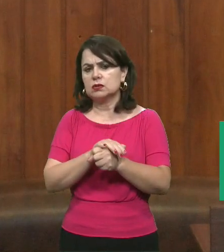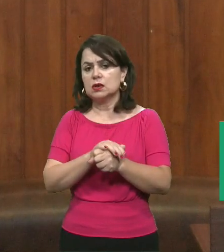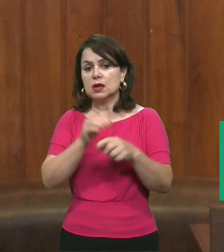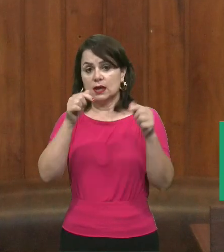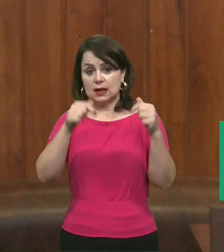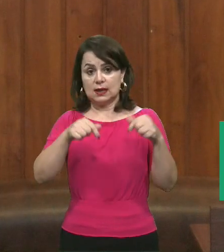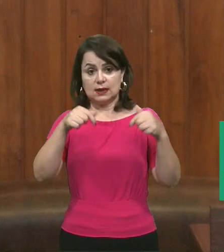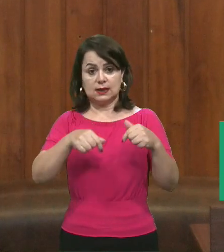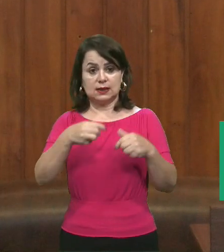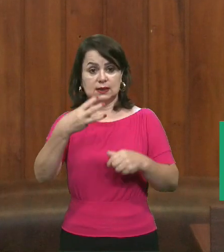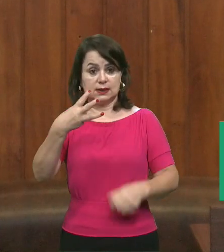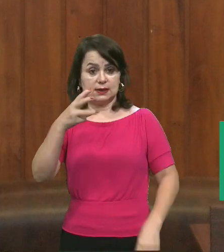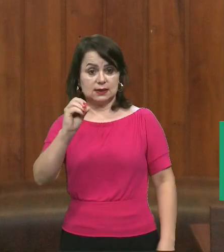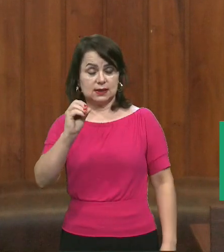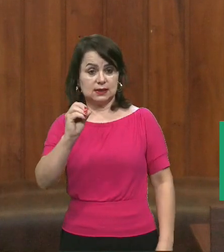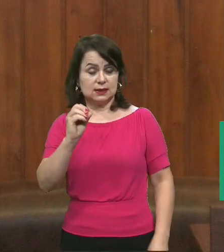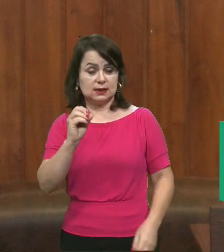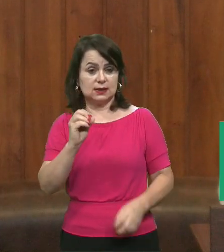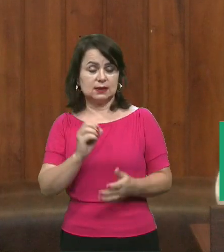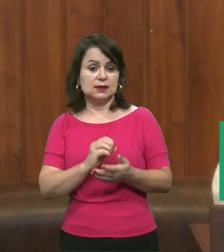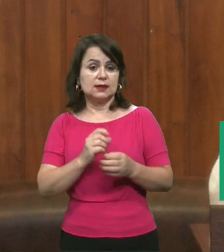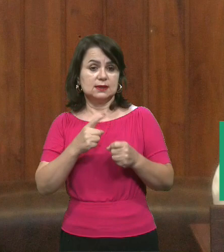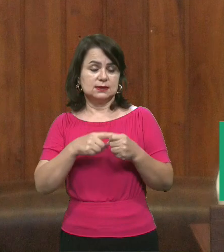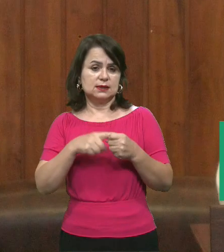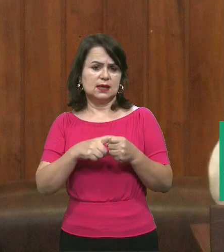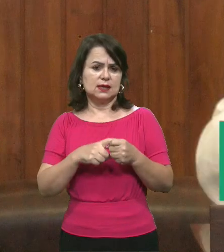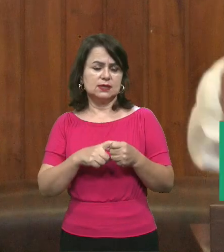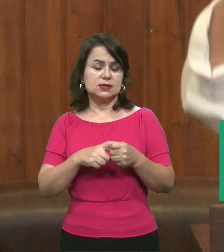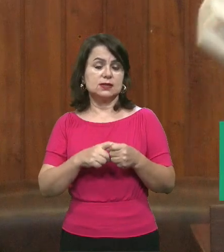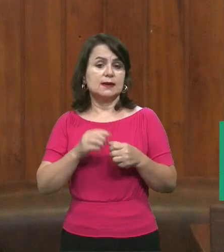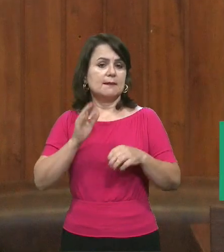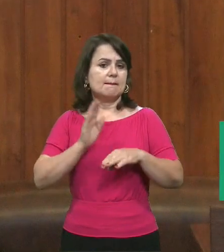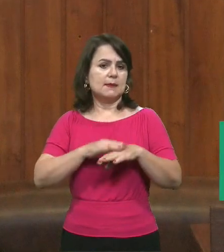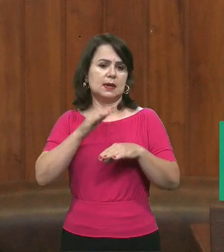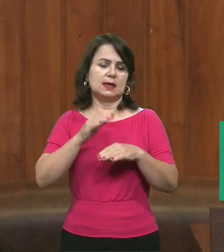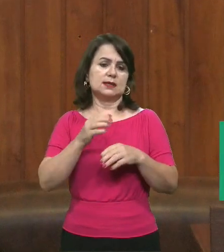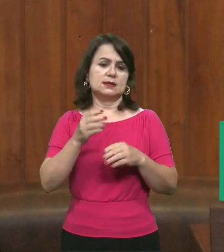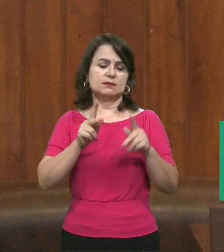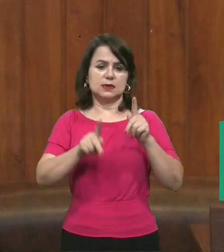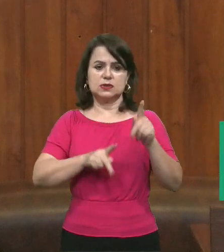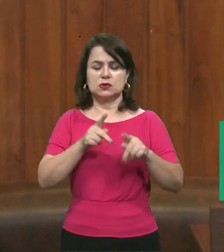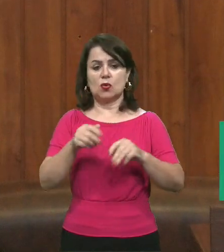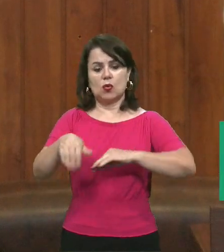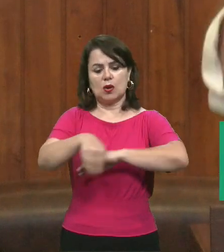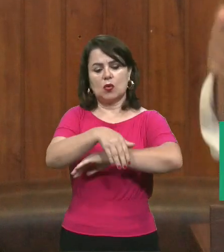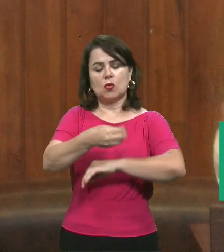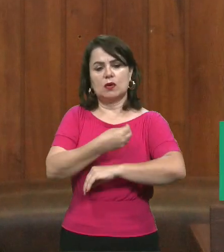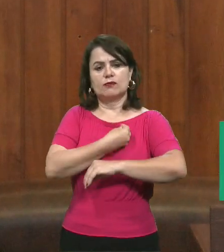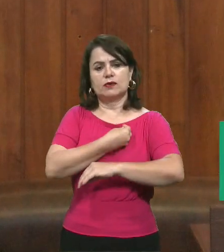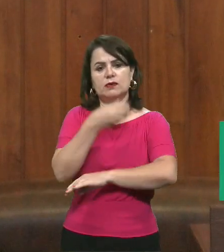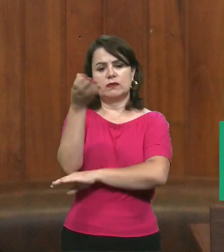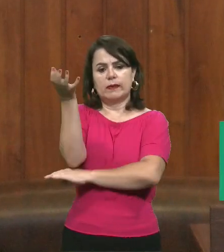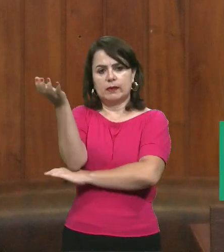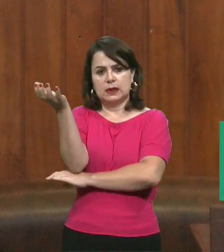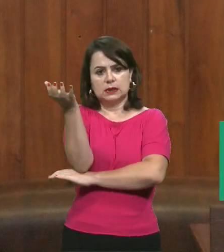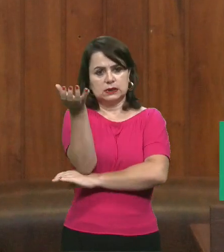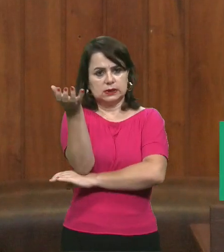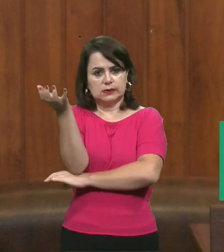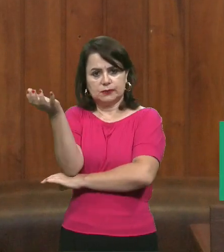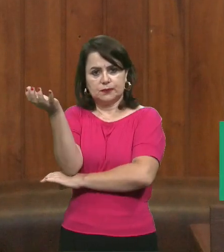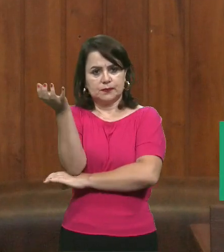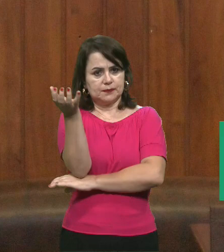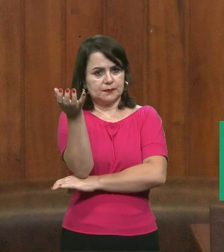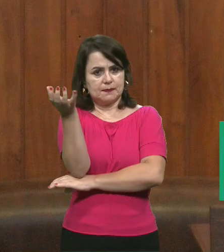Marília está no número 30, que mais tem moradores de rua, só deve perder para as regiões metropolitanas, não precisa falar mais nada,